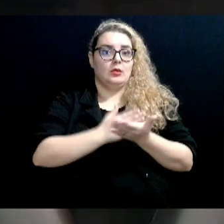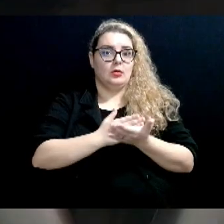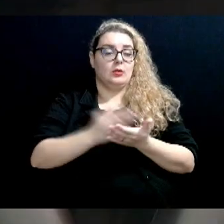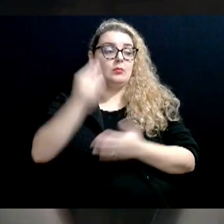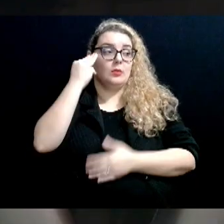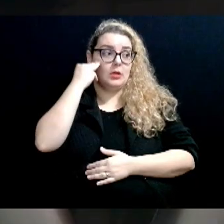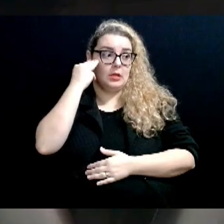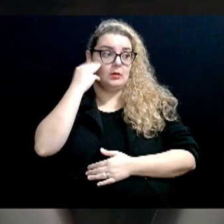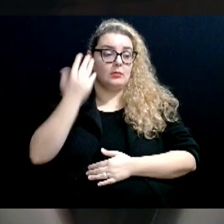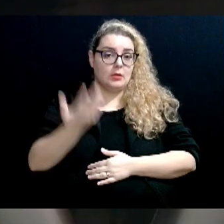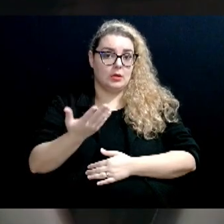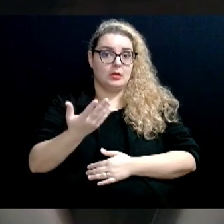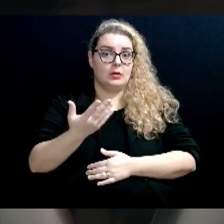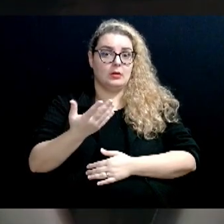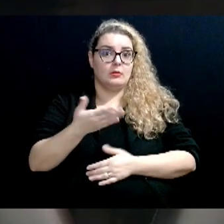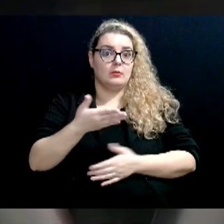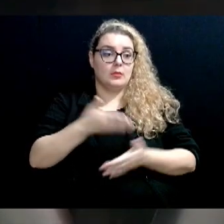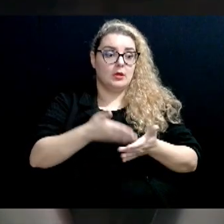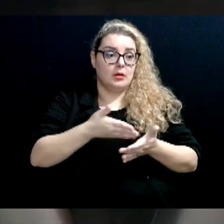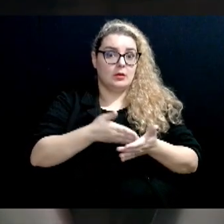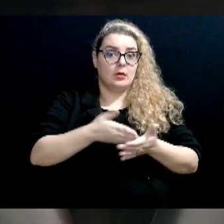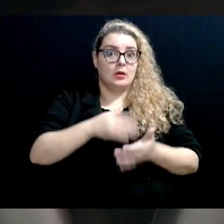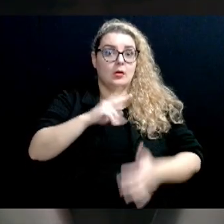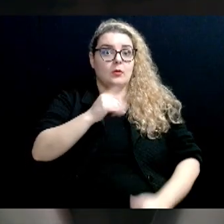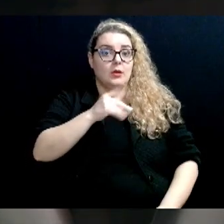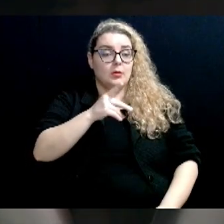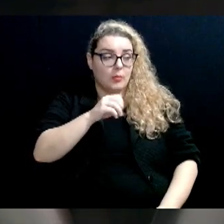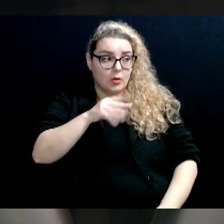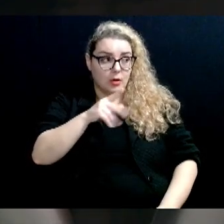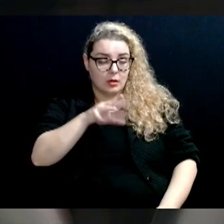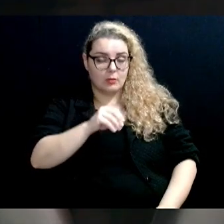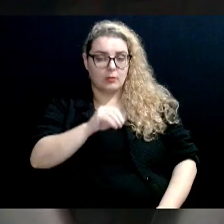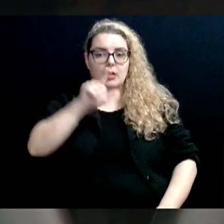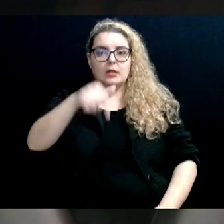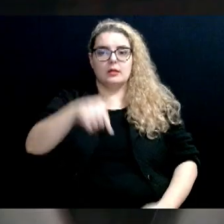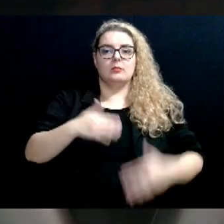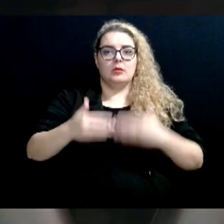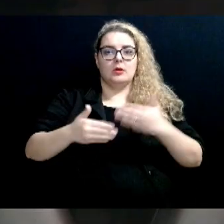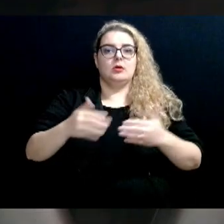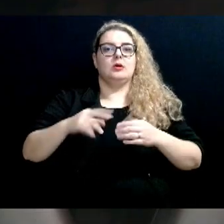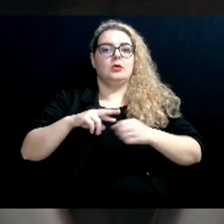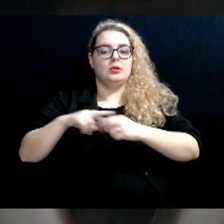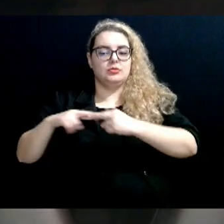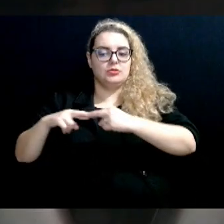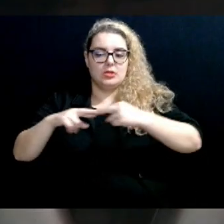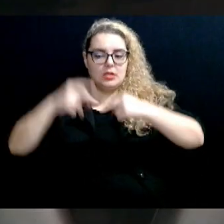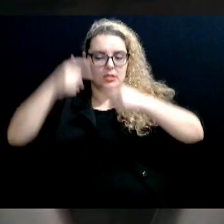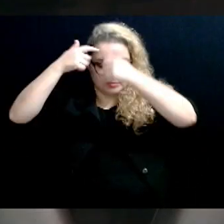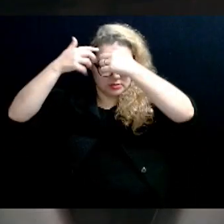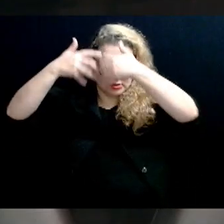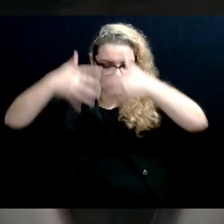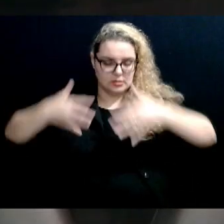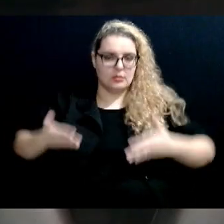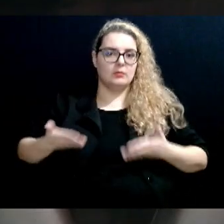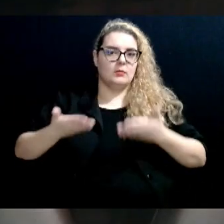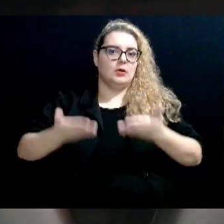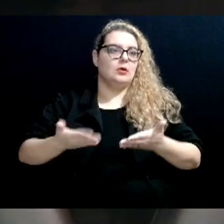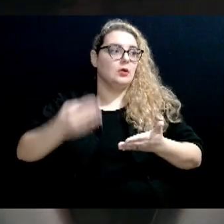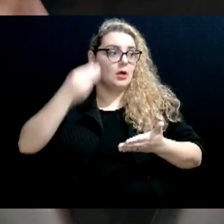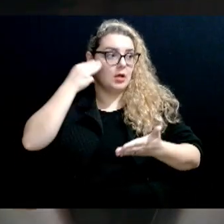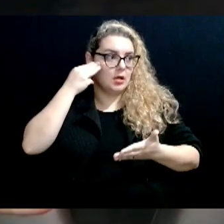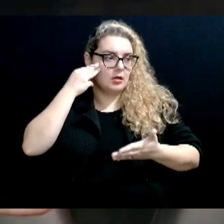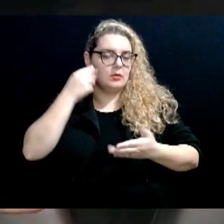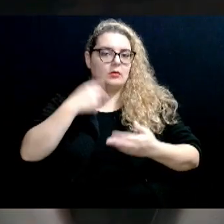ali restrita ao hipocampo, e depois você começa, através de redes neurais, a colocar aquela memória, associar a